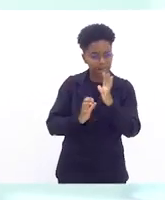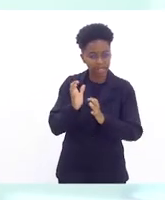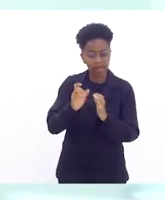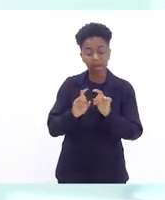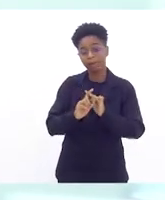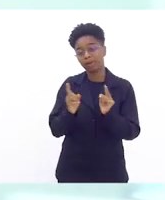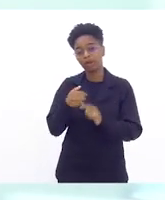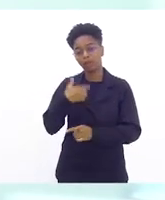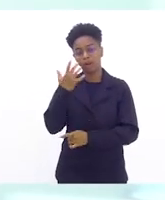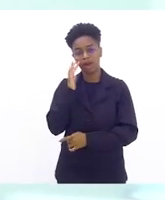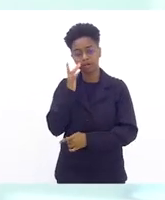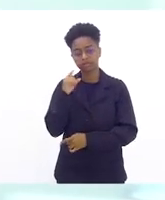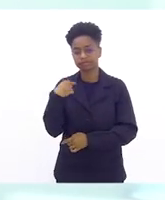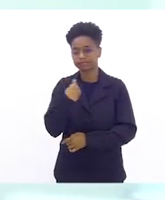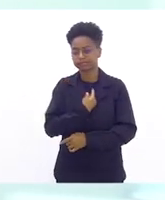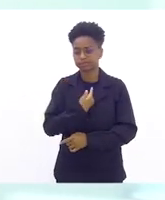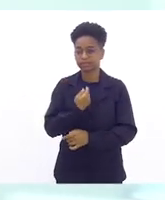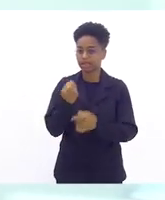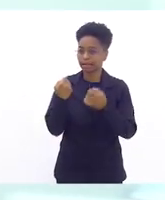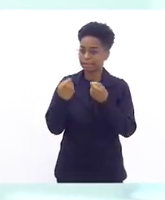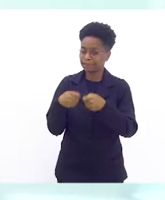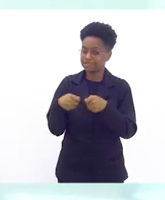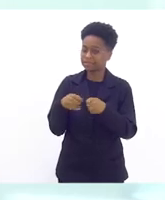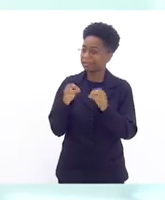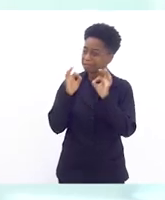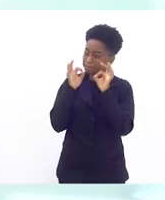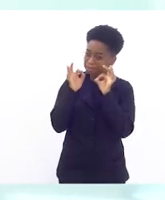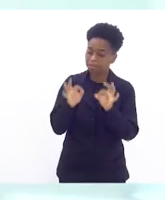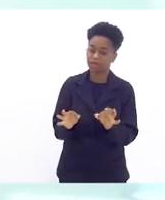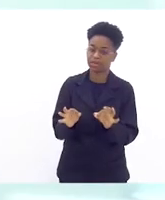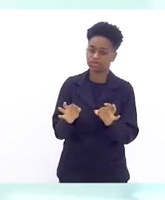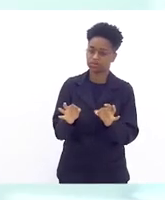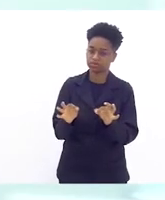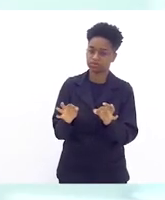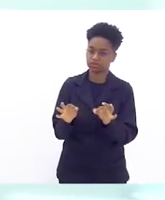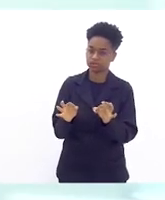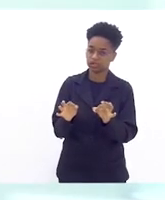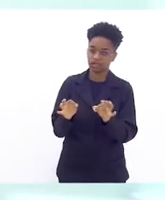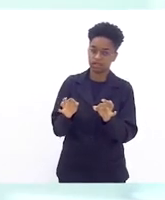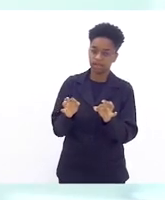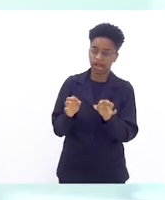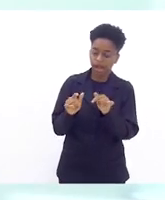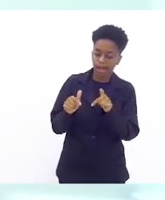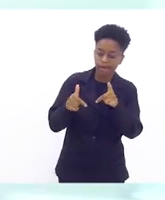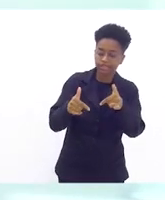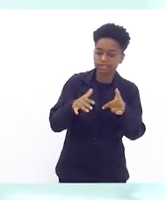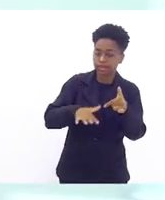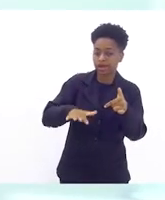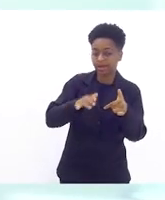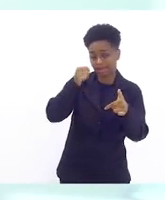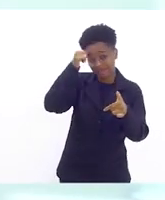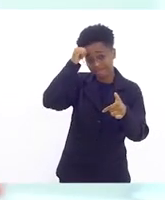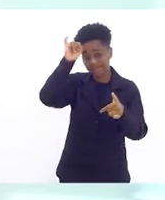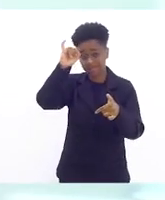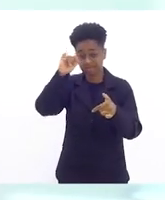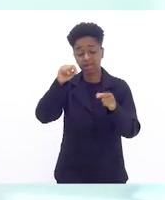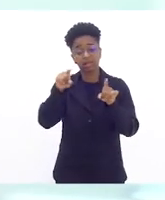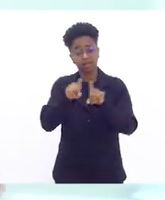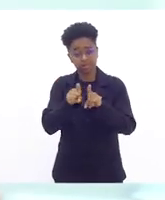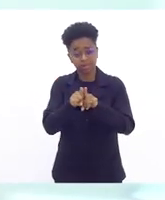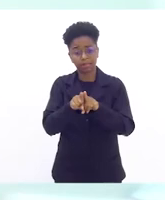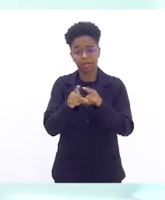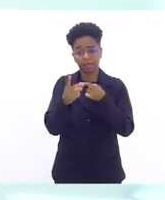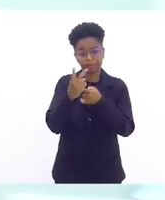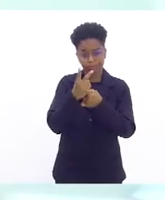que a gente tem que partir mesmo para para prevenção e desejo boa